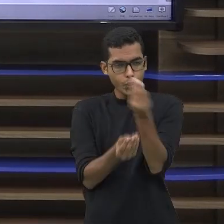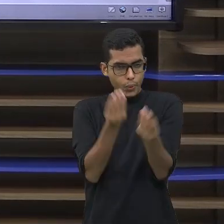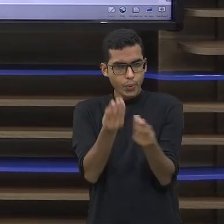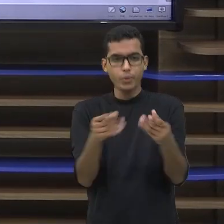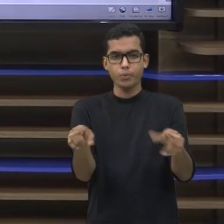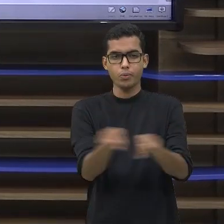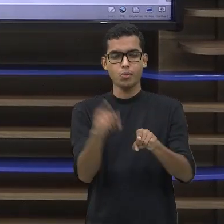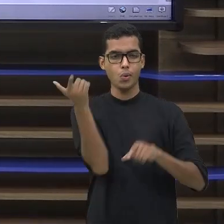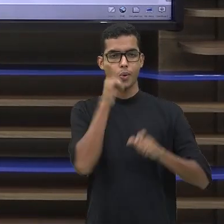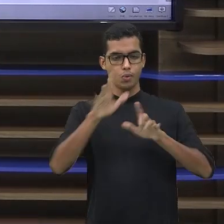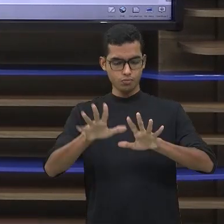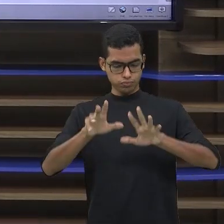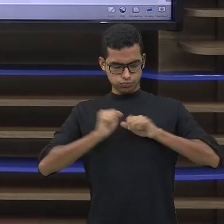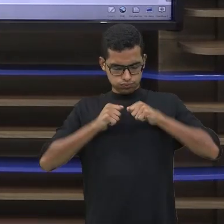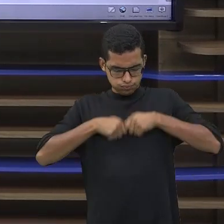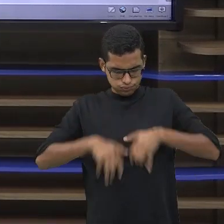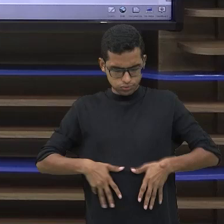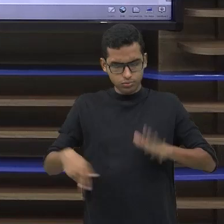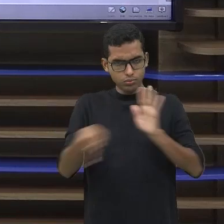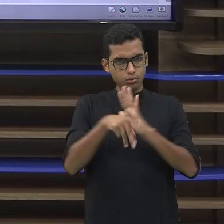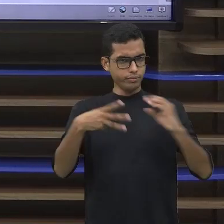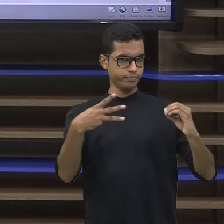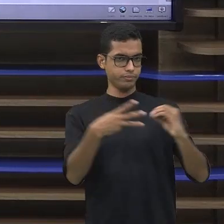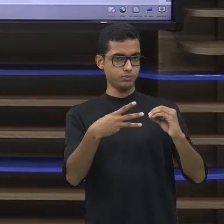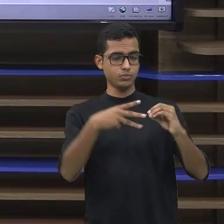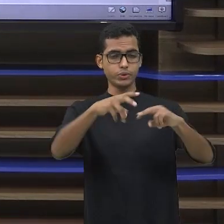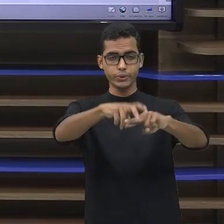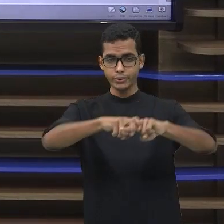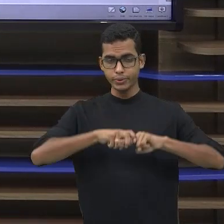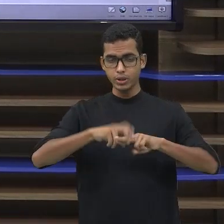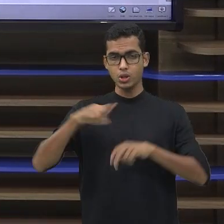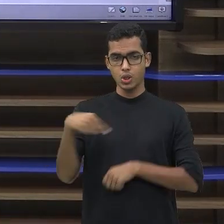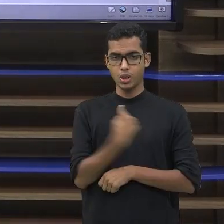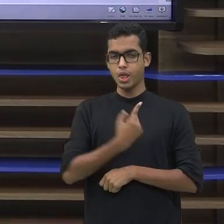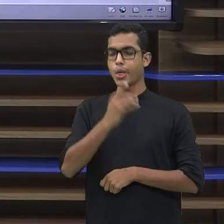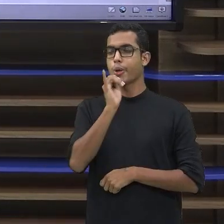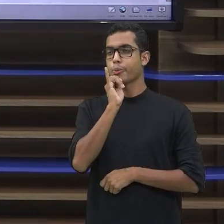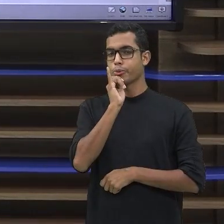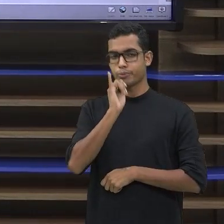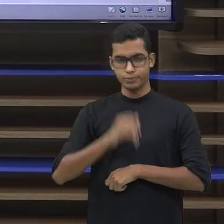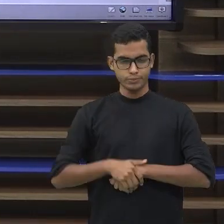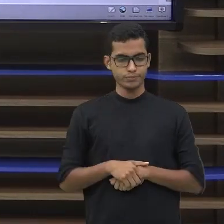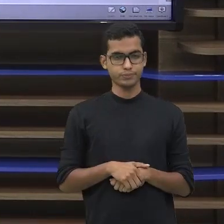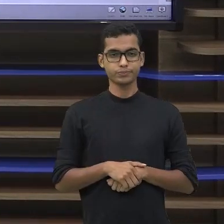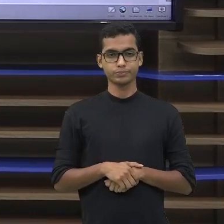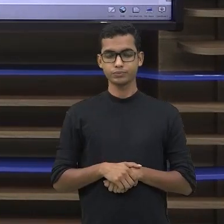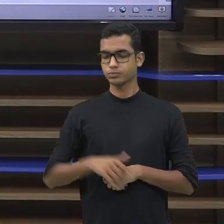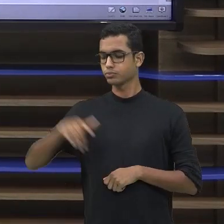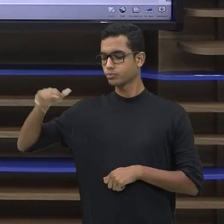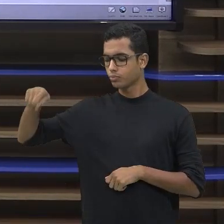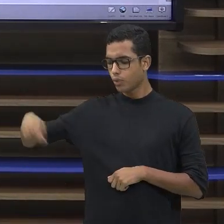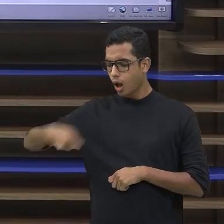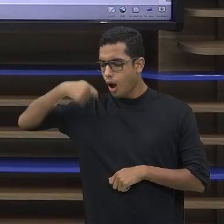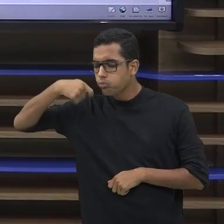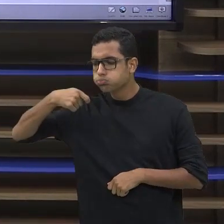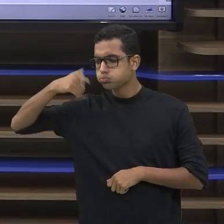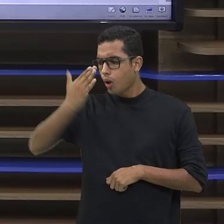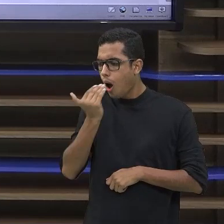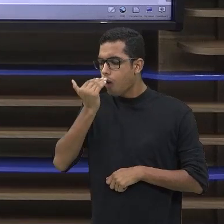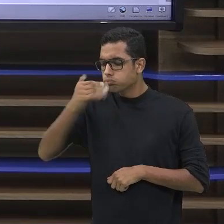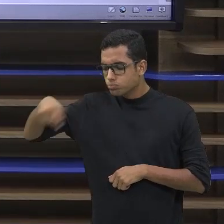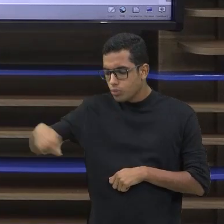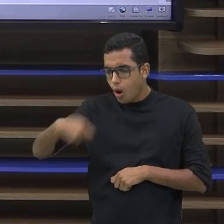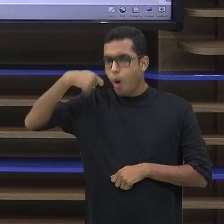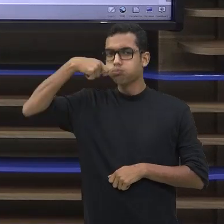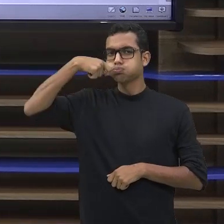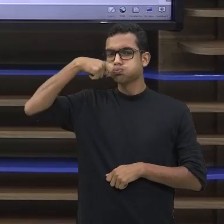serem absorvidos pelas nossas células. Então, é por isso que logo quando a gente coloca o alimento na boca, o que acontece? Olha aí,